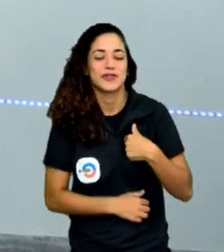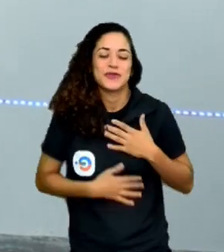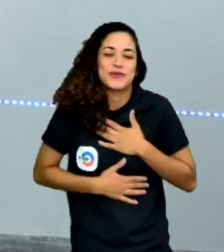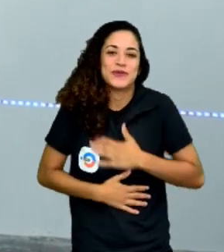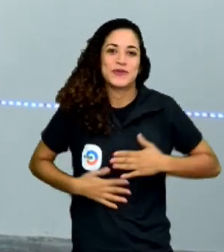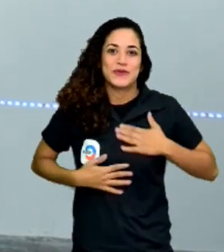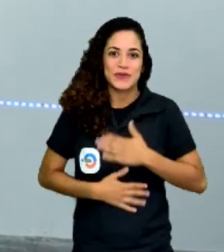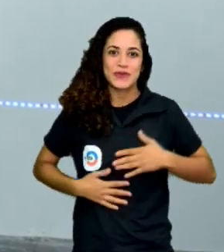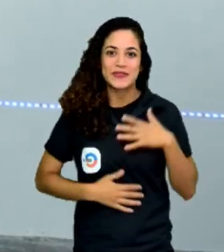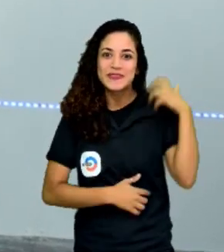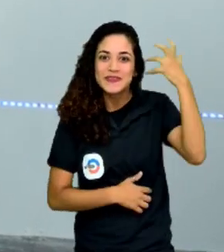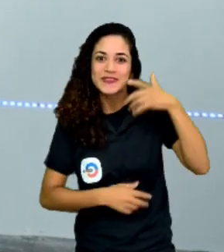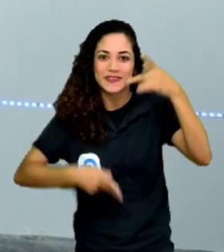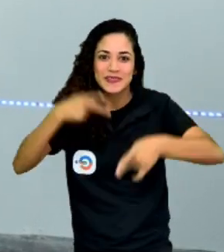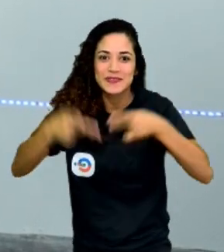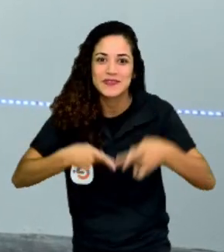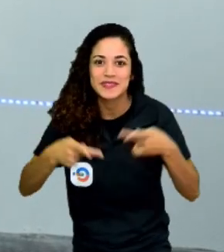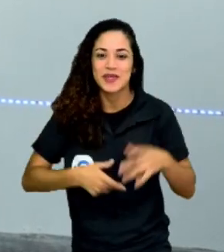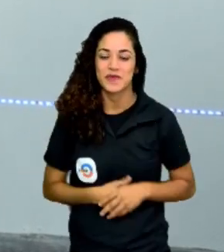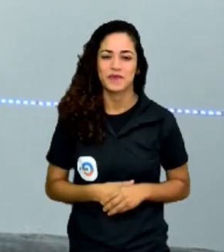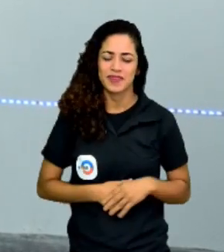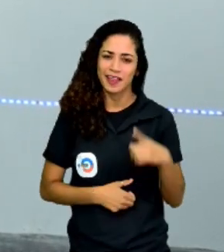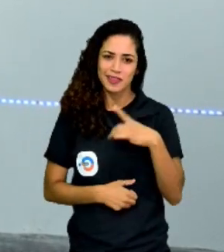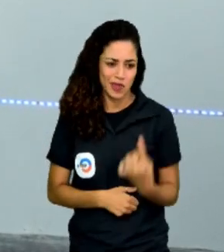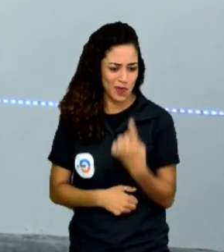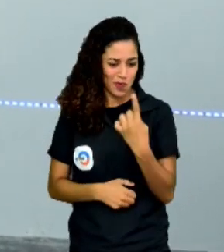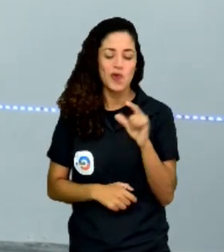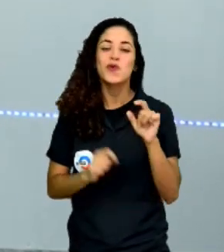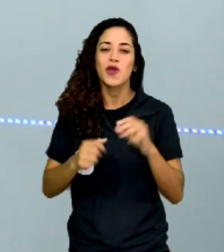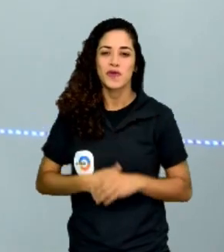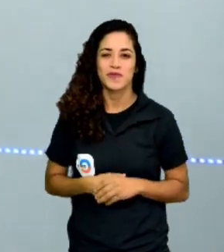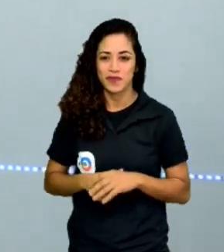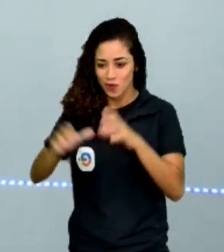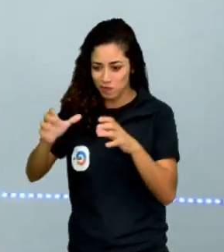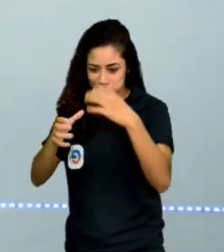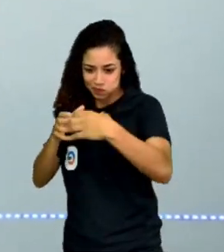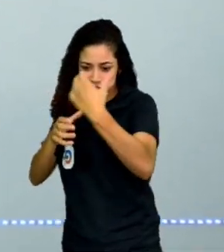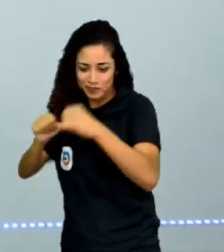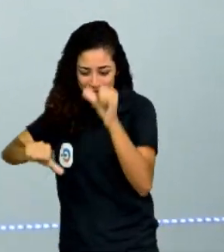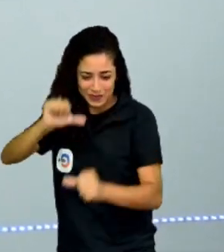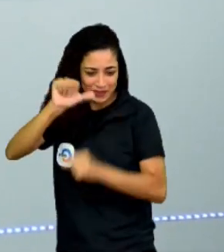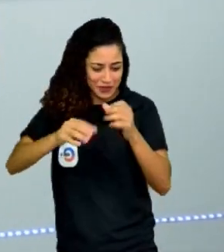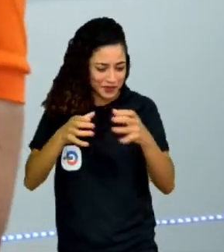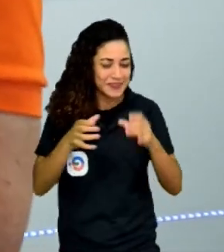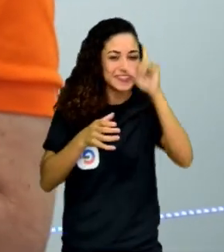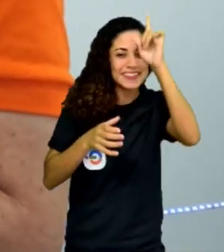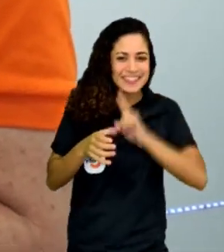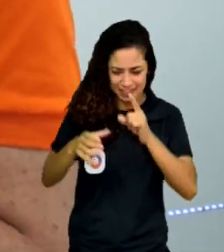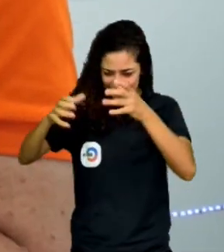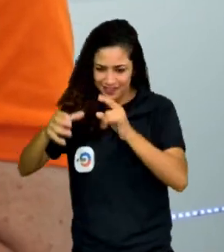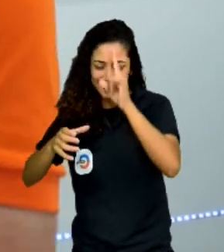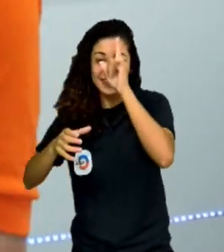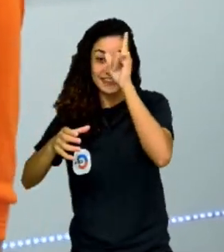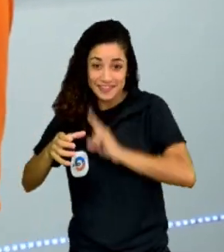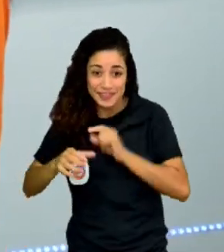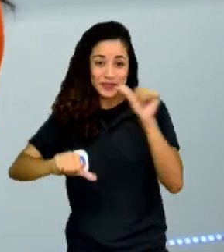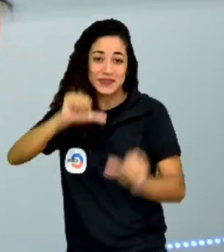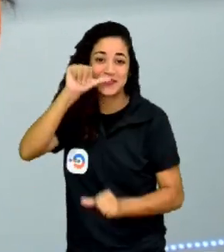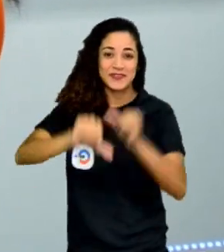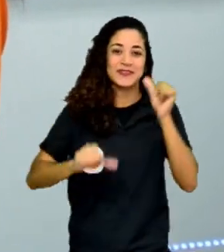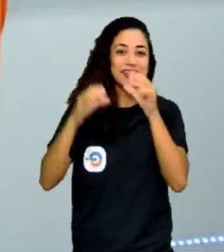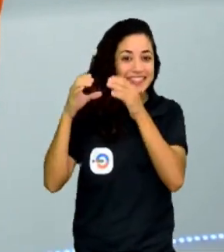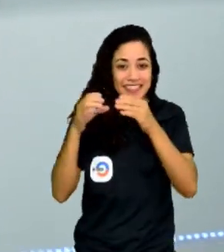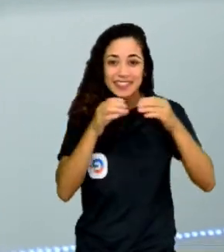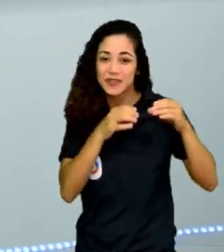muito de canções populares. Tem uma assim, ó, que faz. A abóbora faz melão, do melão faz melancia.